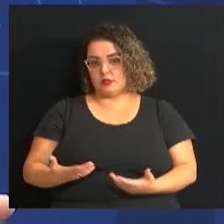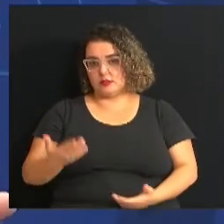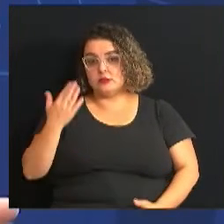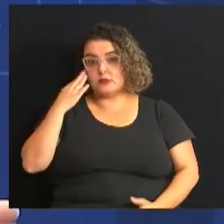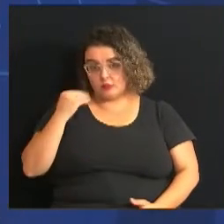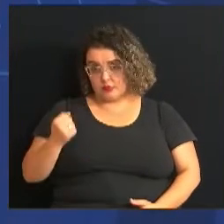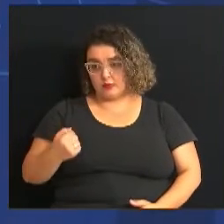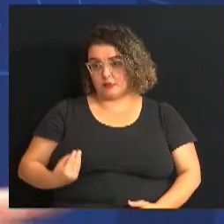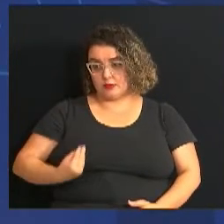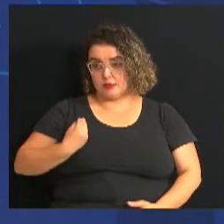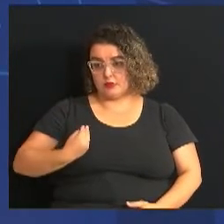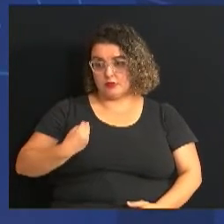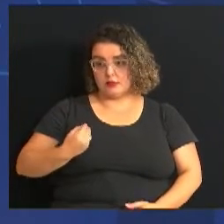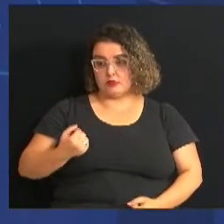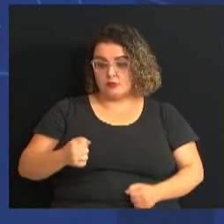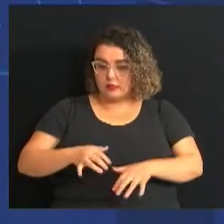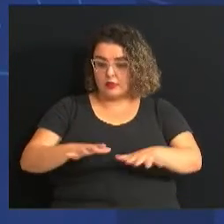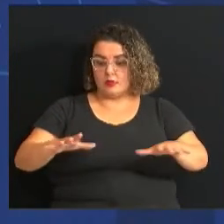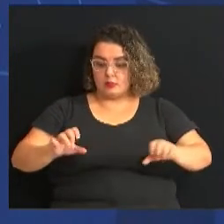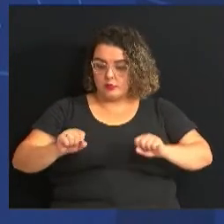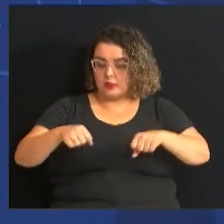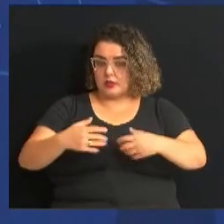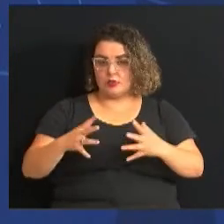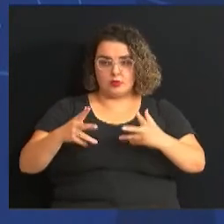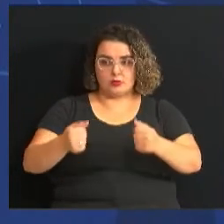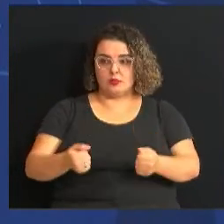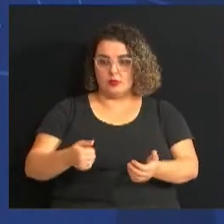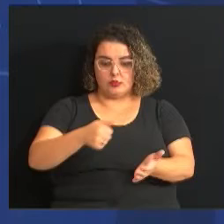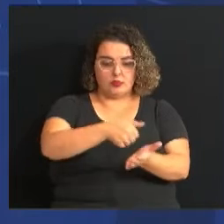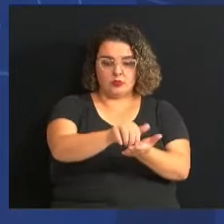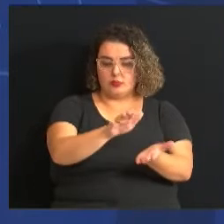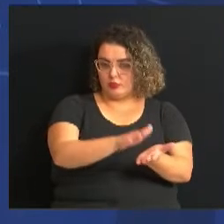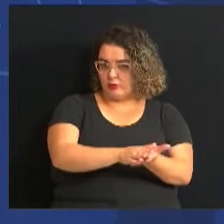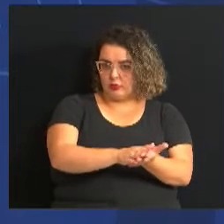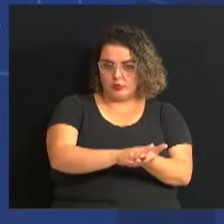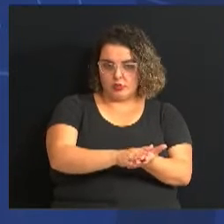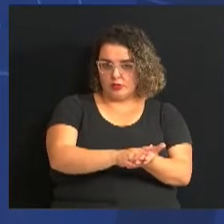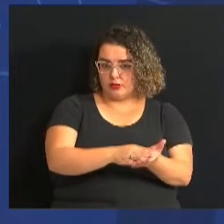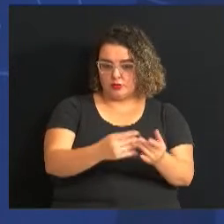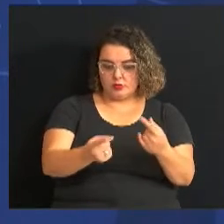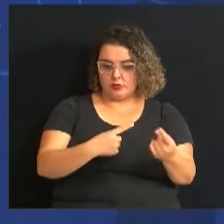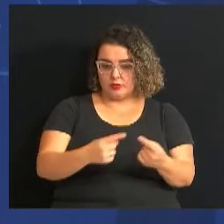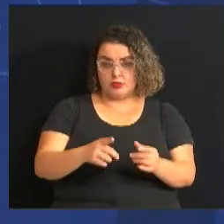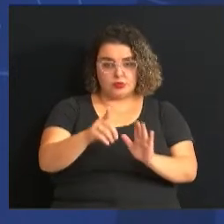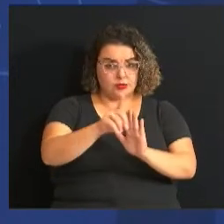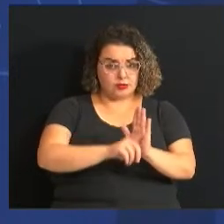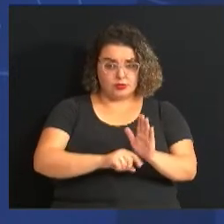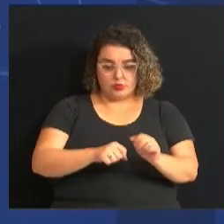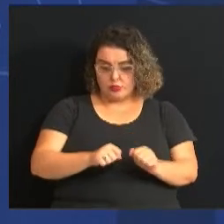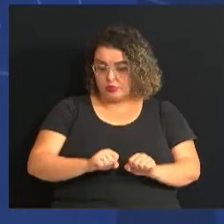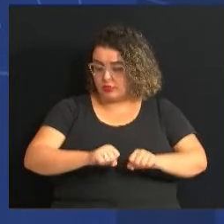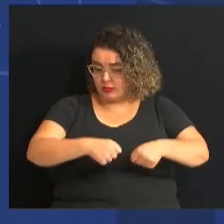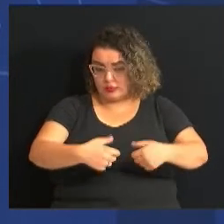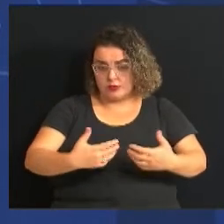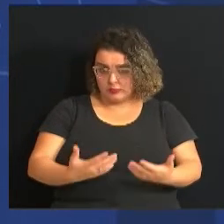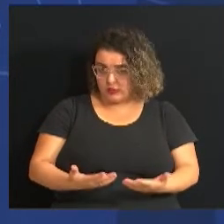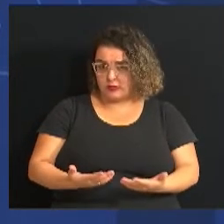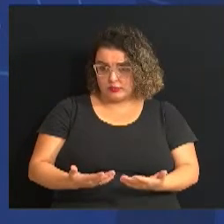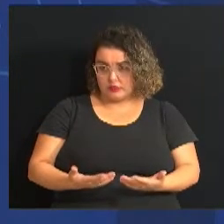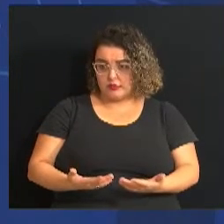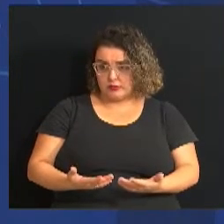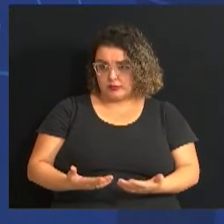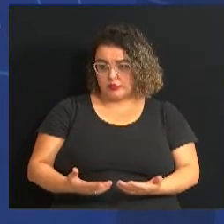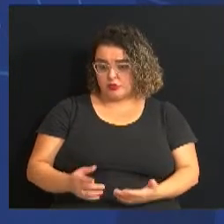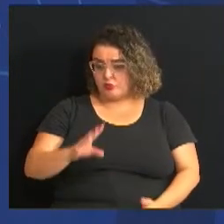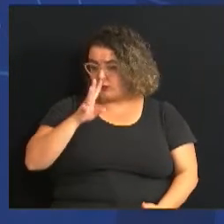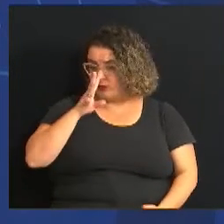que ter o direito à ampla defesa, em tudo. Numa multa que você toma num trânsito, você tem que ter direito à ampla defesa, né? Numa acusação